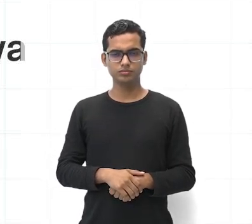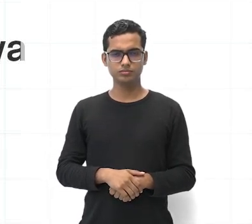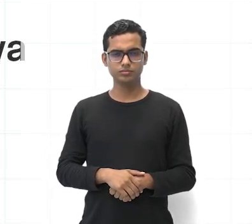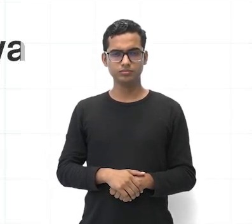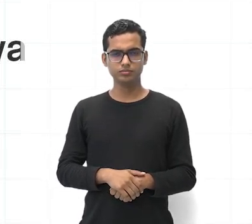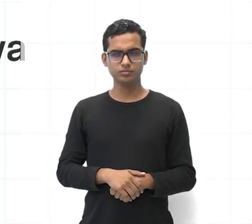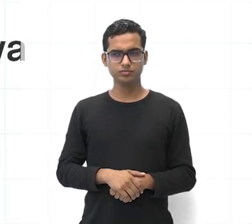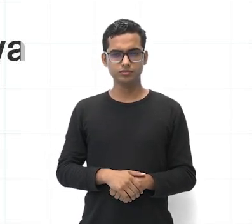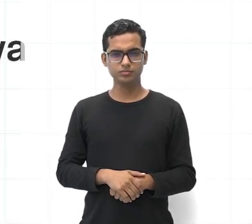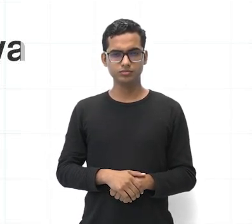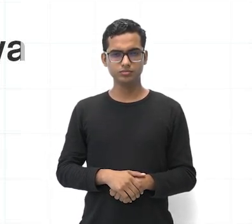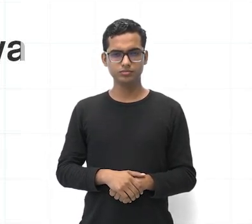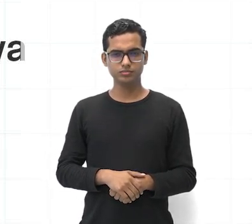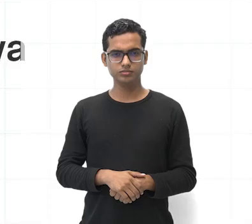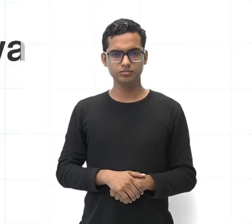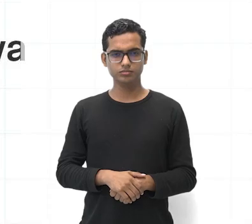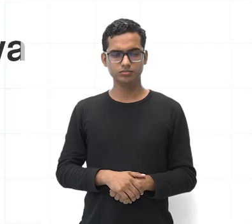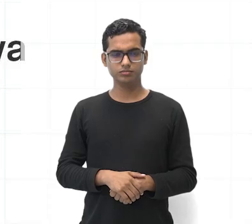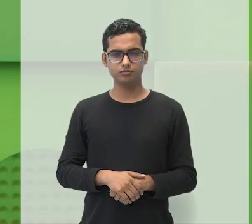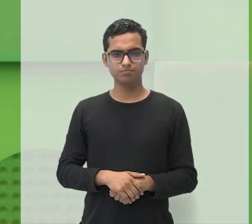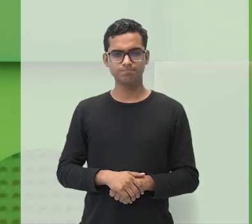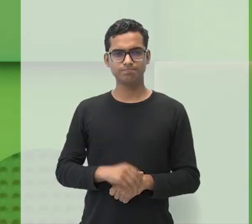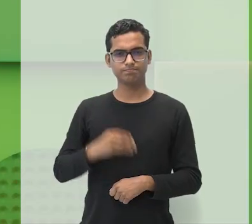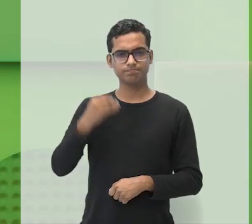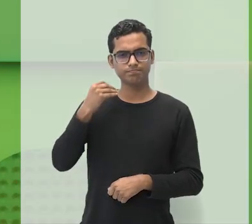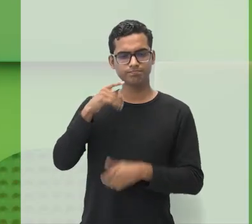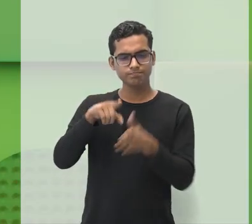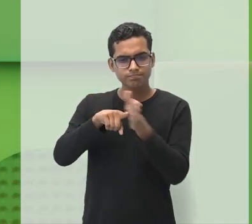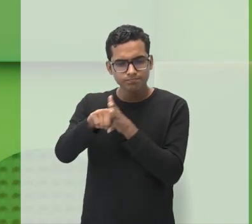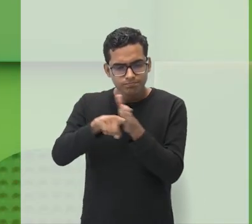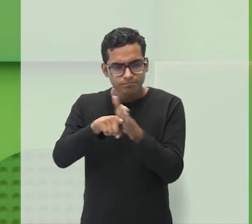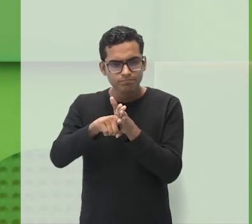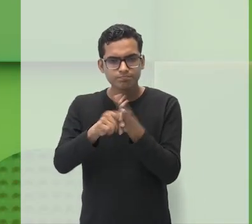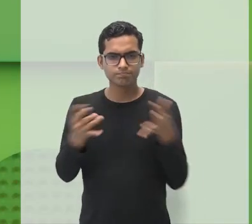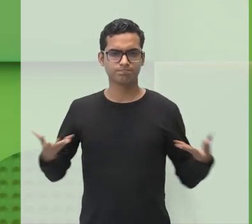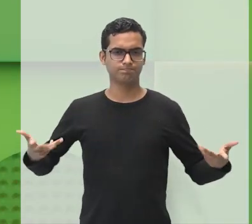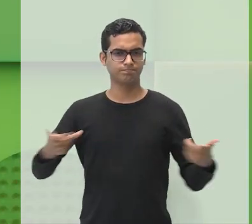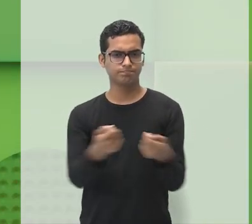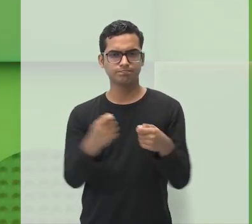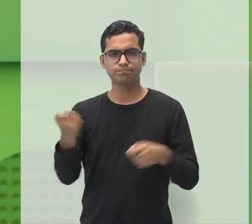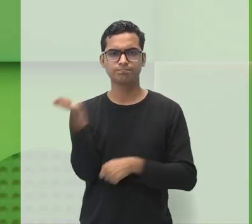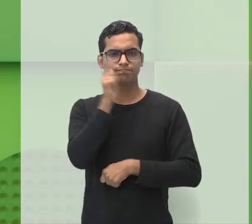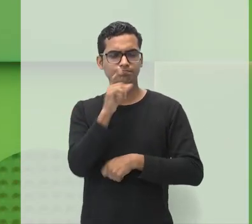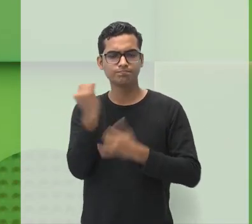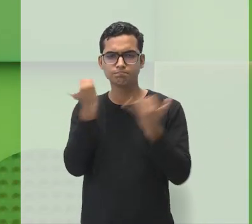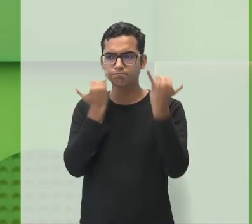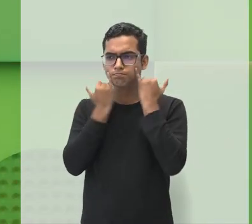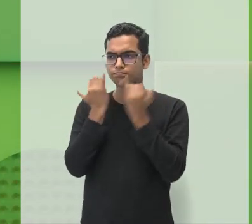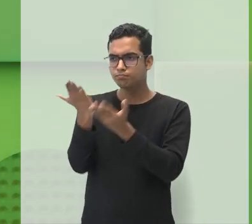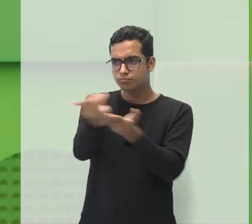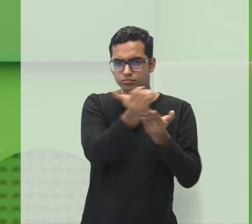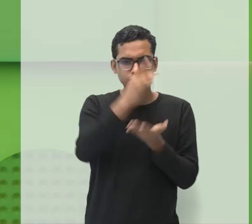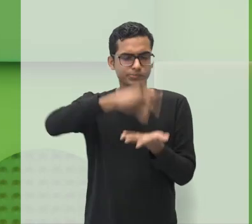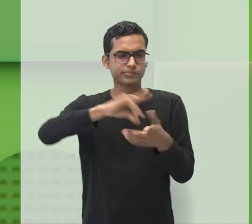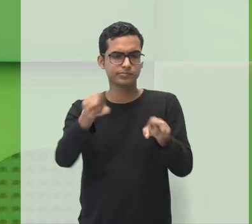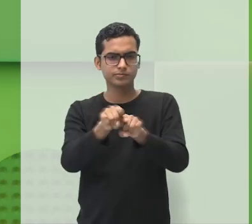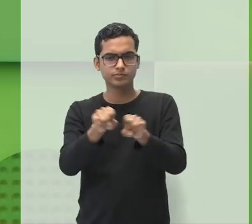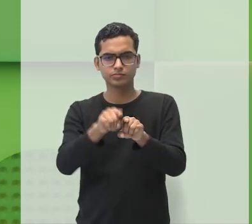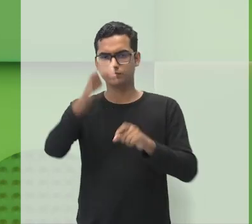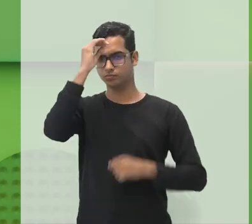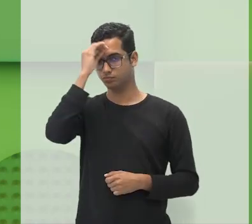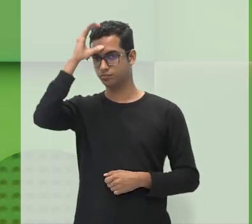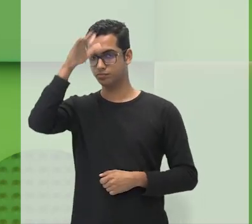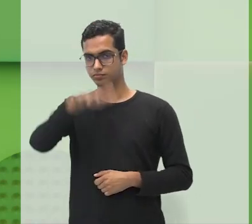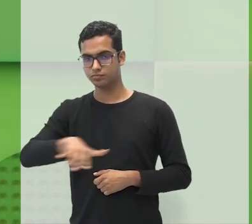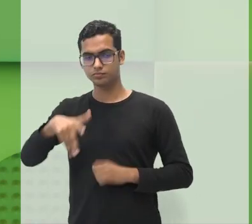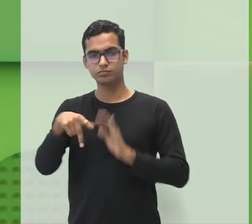dele foi fantástico por conta que, além dele juntou, né, com o conhecimento